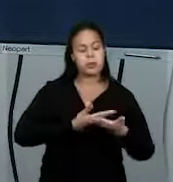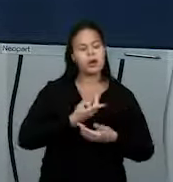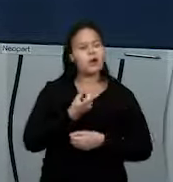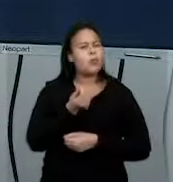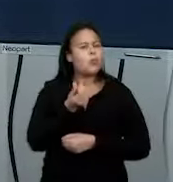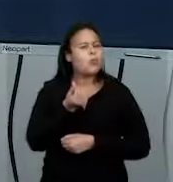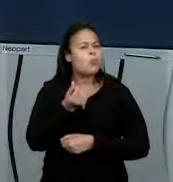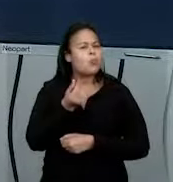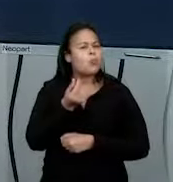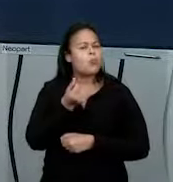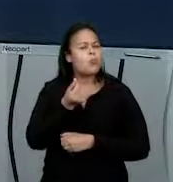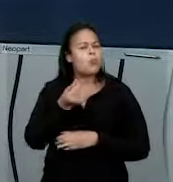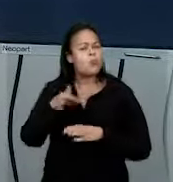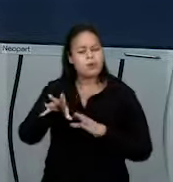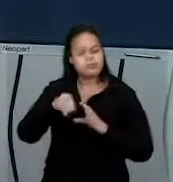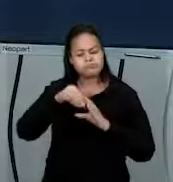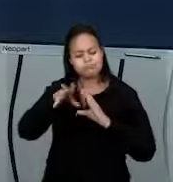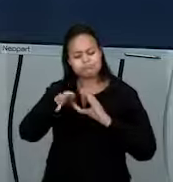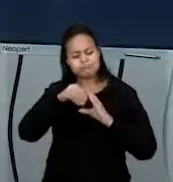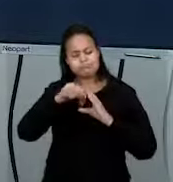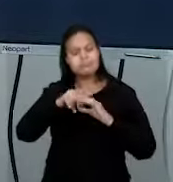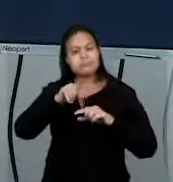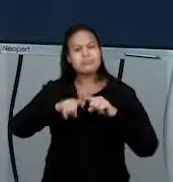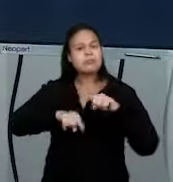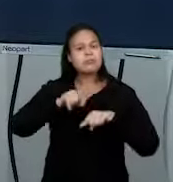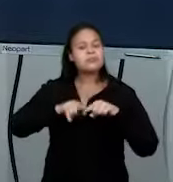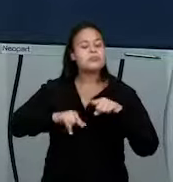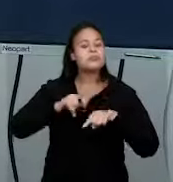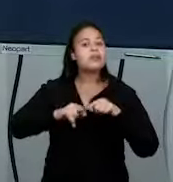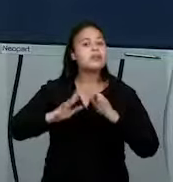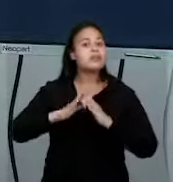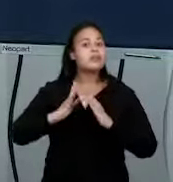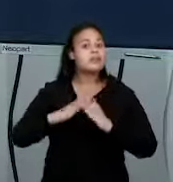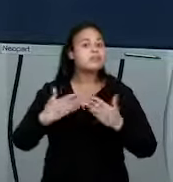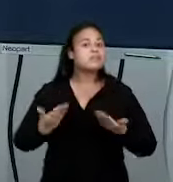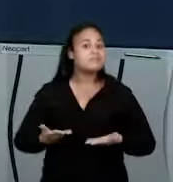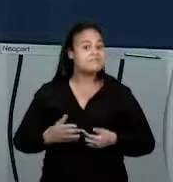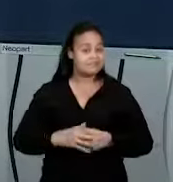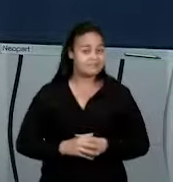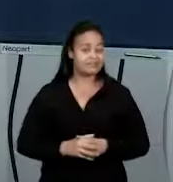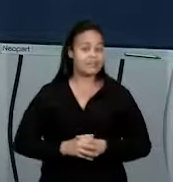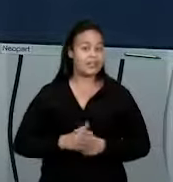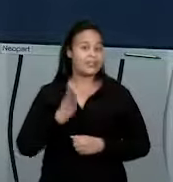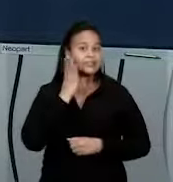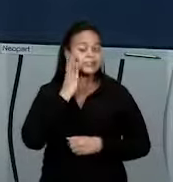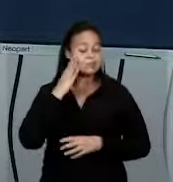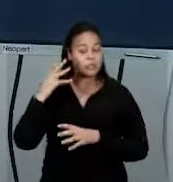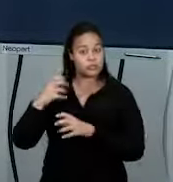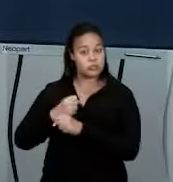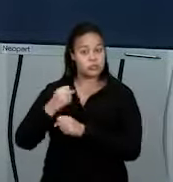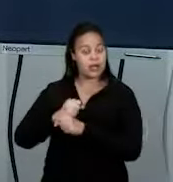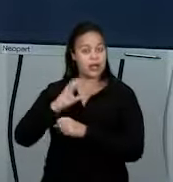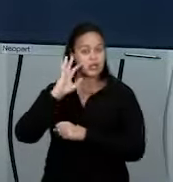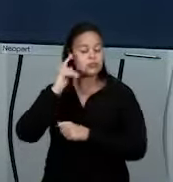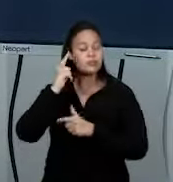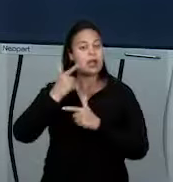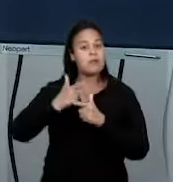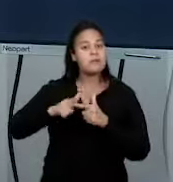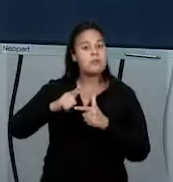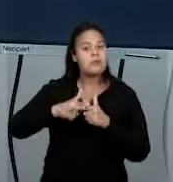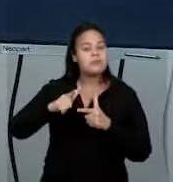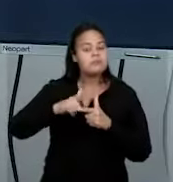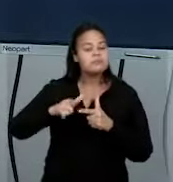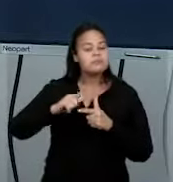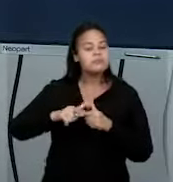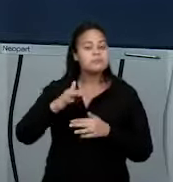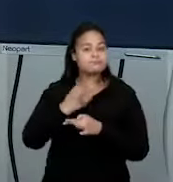da utilização de um eletrodoméstico. Saber resolver problemas utilizando a relação